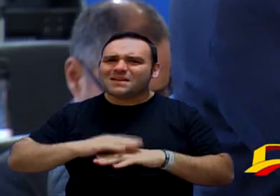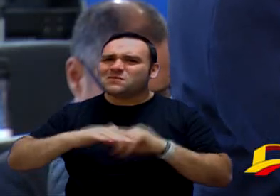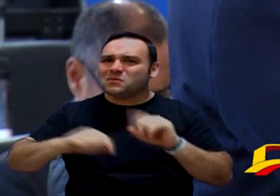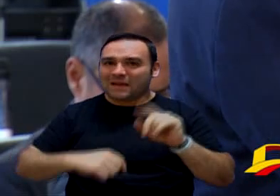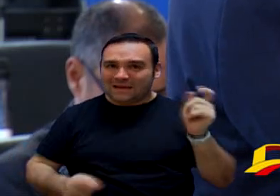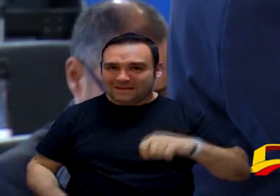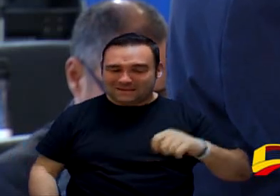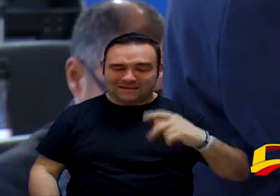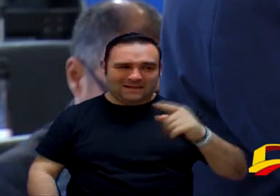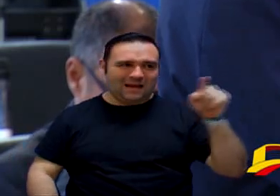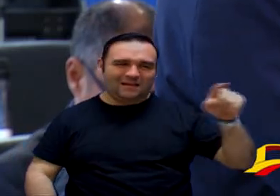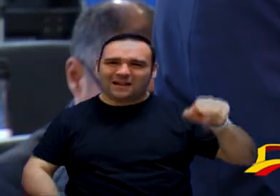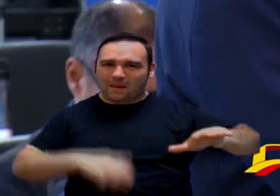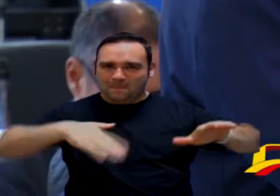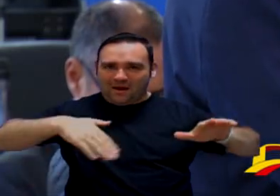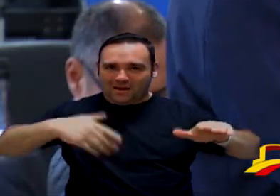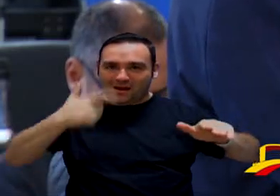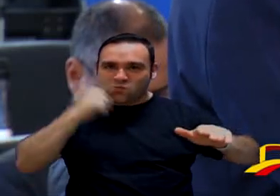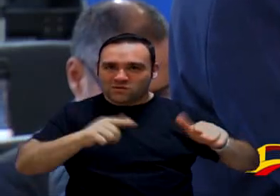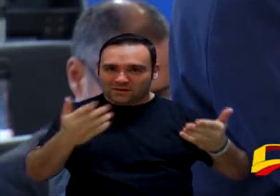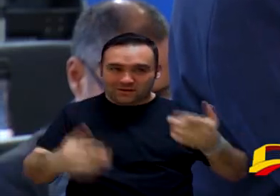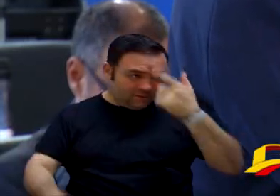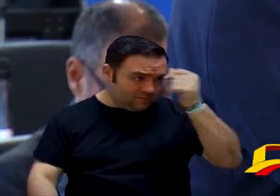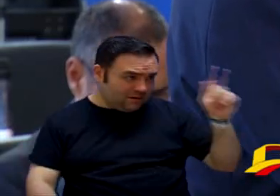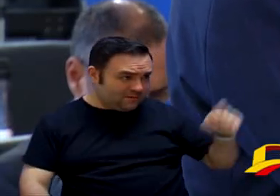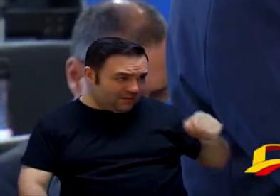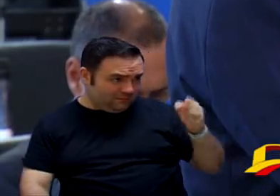você consegue ir para Praia Grande passar 10 dias